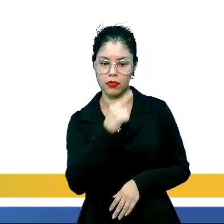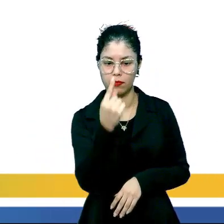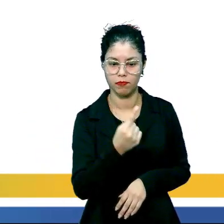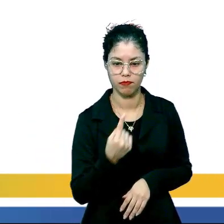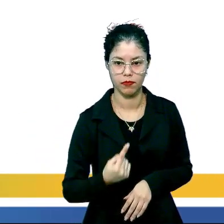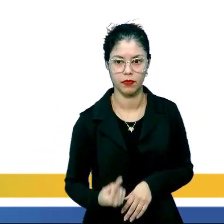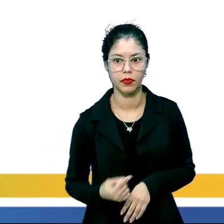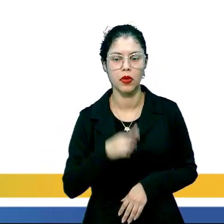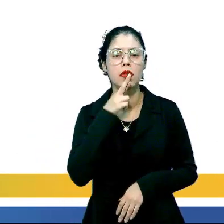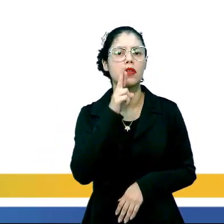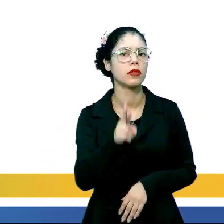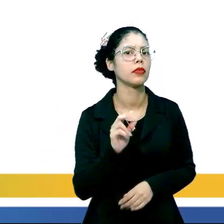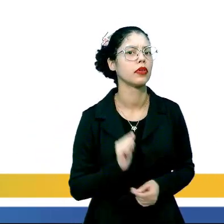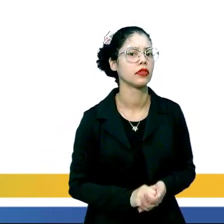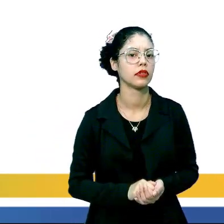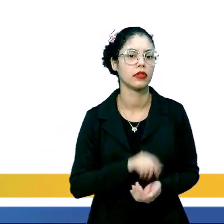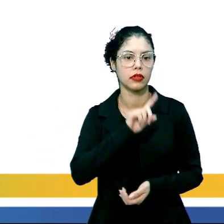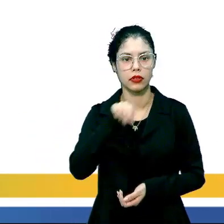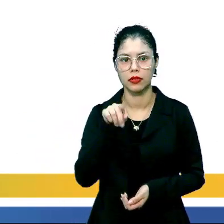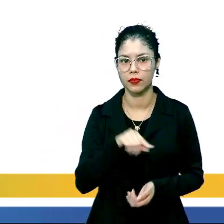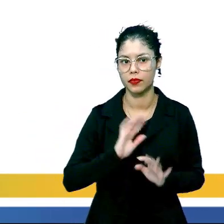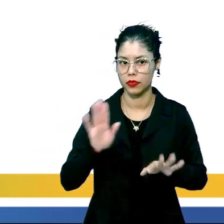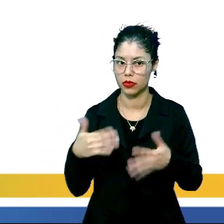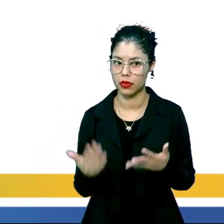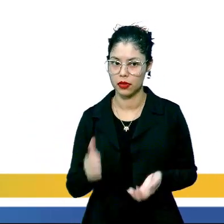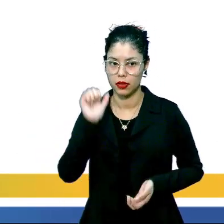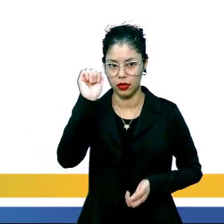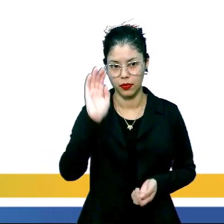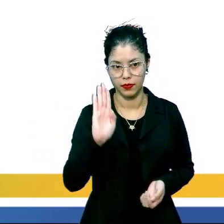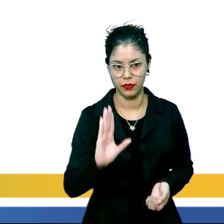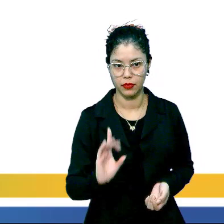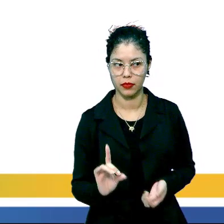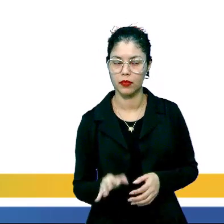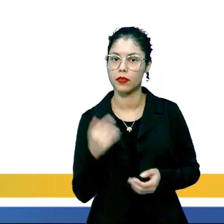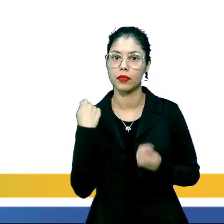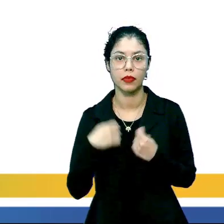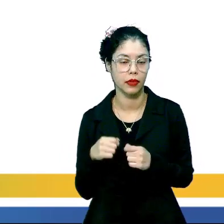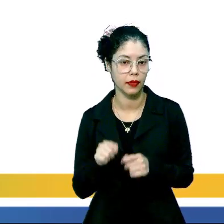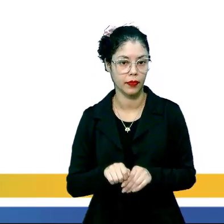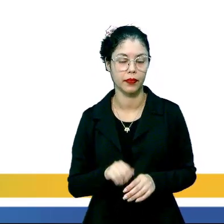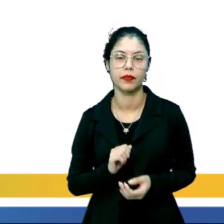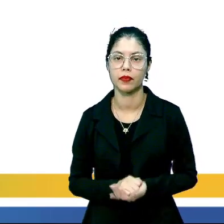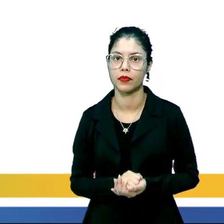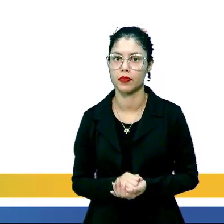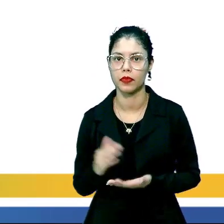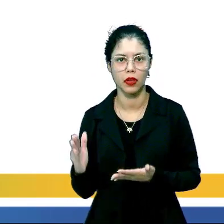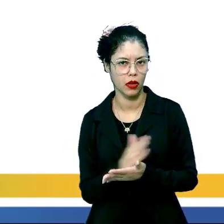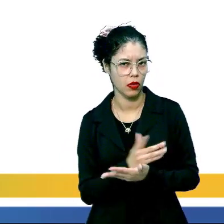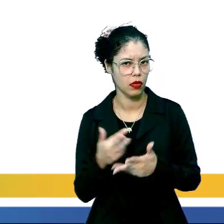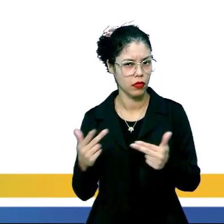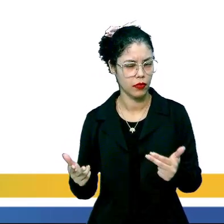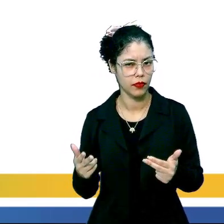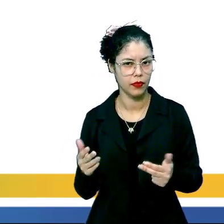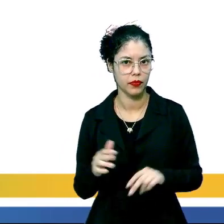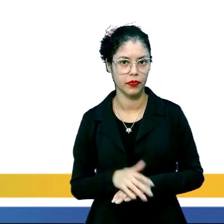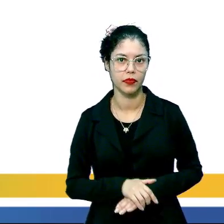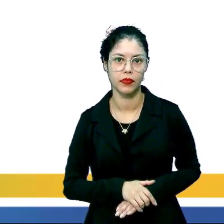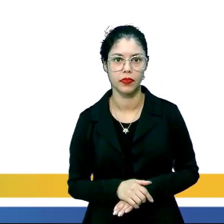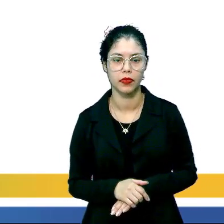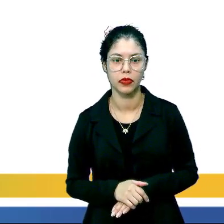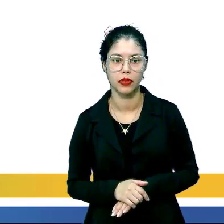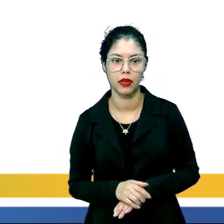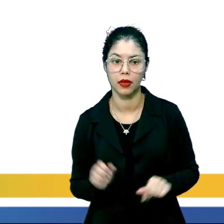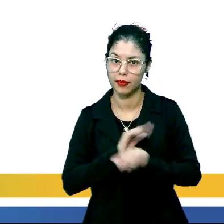a resposta que a gente vai marcar? Qual daquelas respostas ali fala que a gente vai puxar alguma coisa? Tá